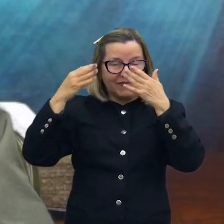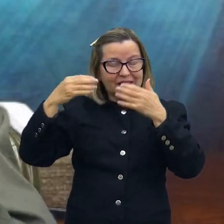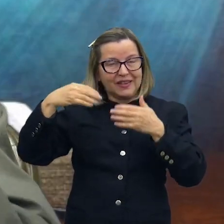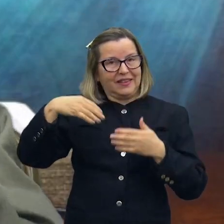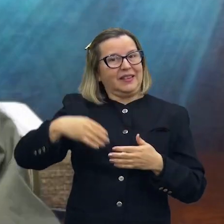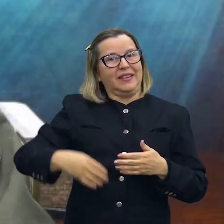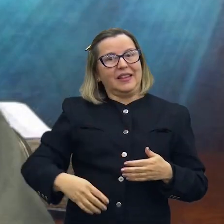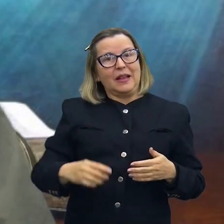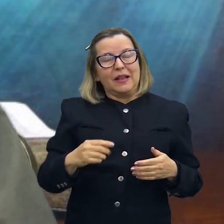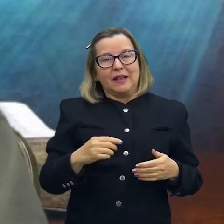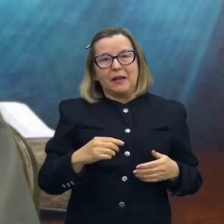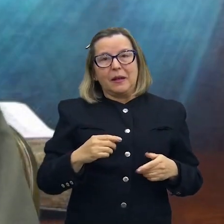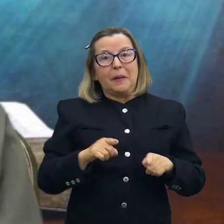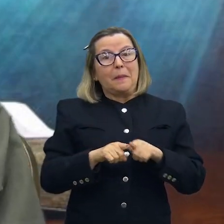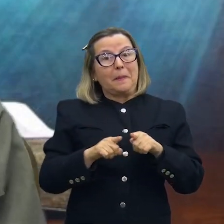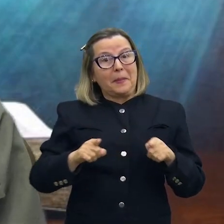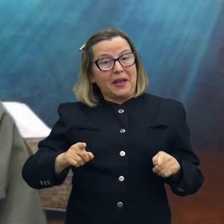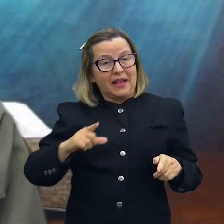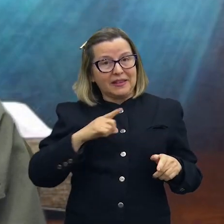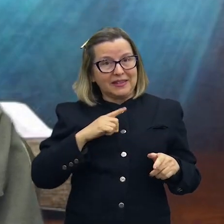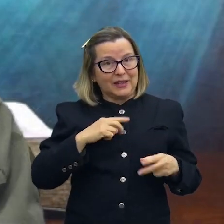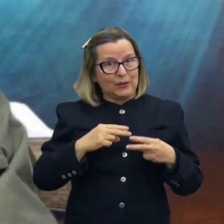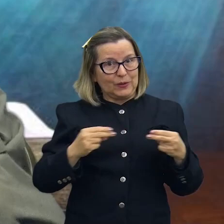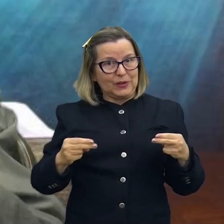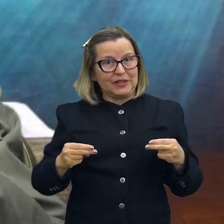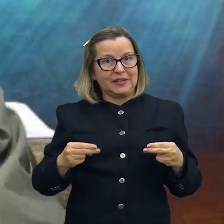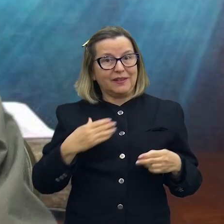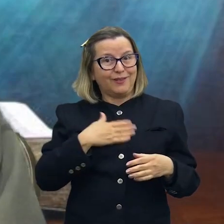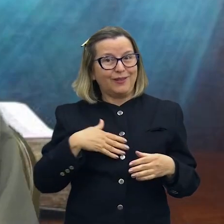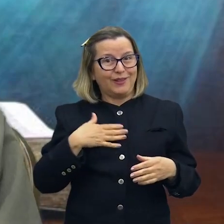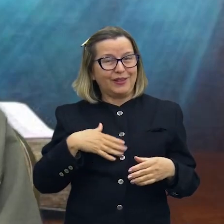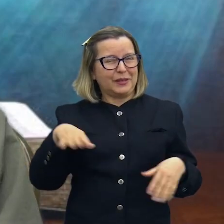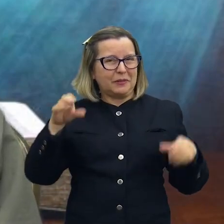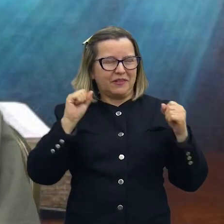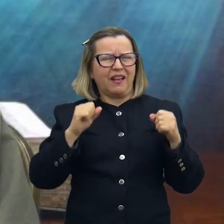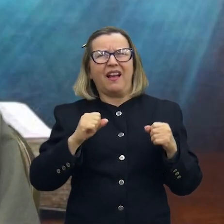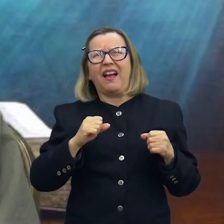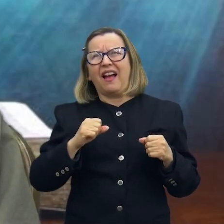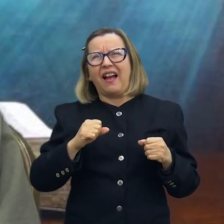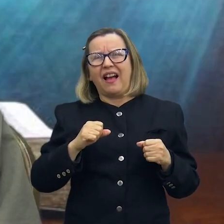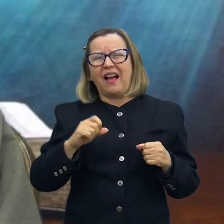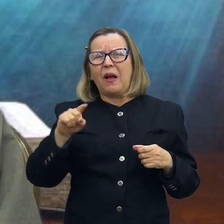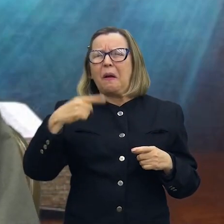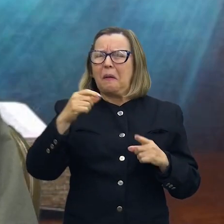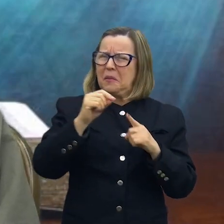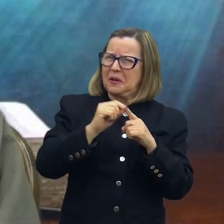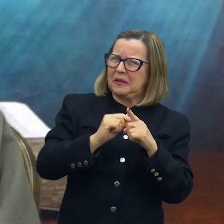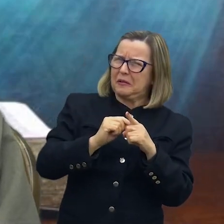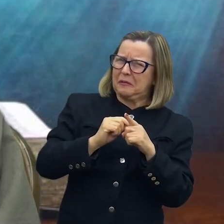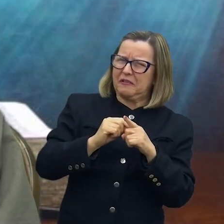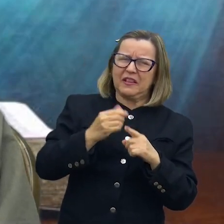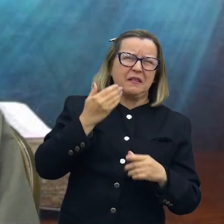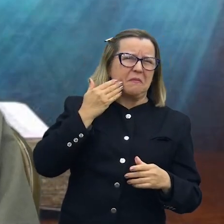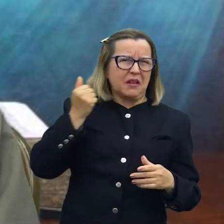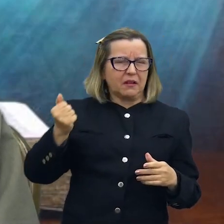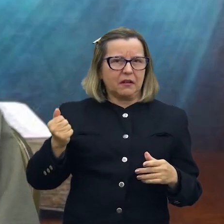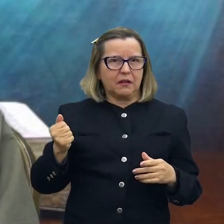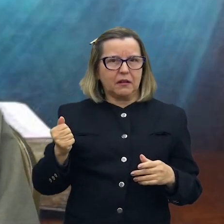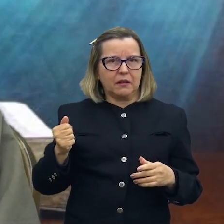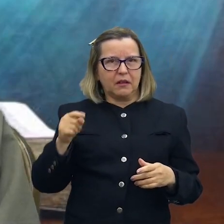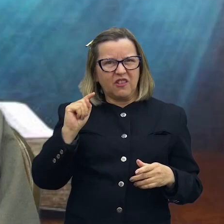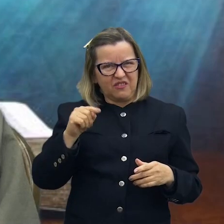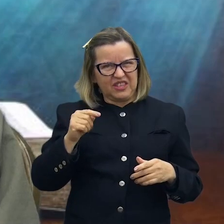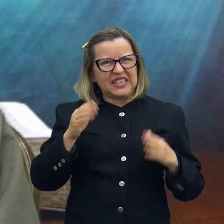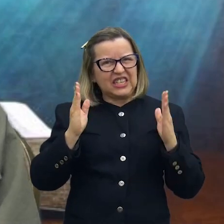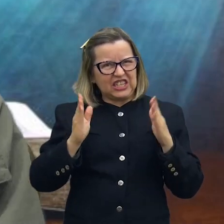Mas tem algumas mentiras que nós gostamos de ouvir. O mês que vem vai melhorar. Pense isso. Você já pensou nisso,